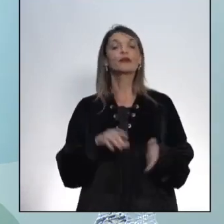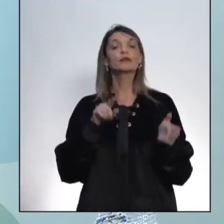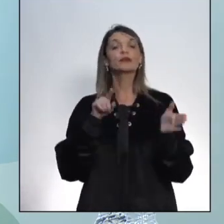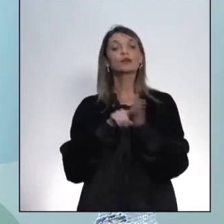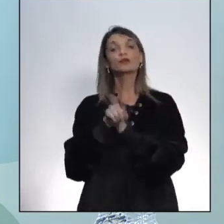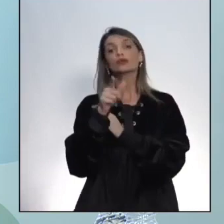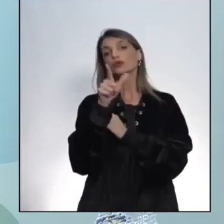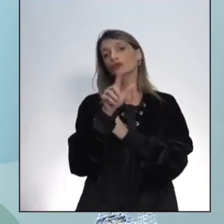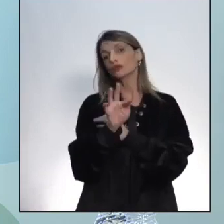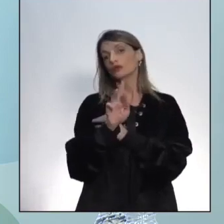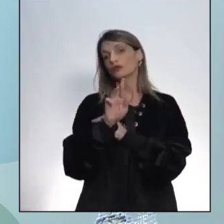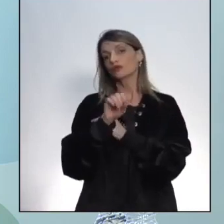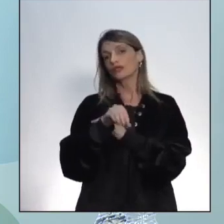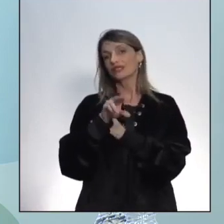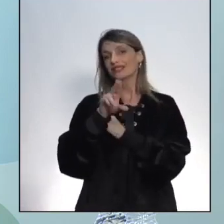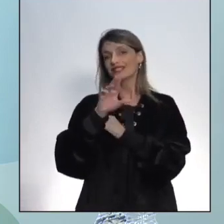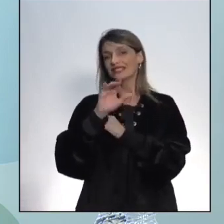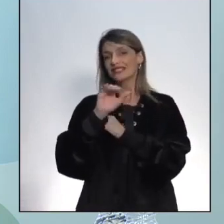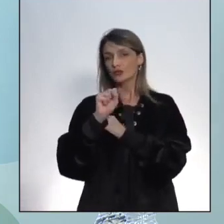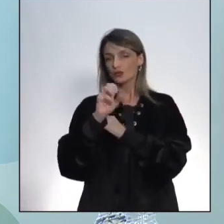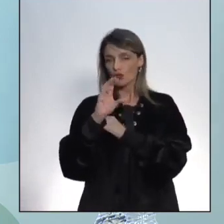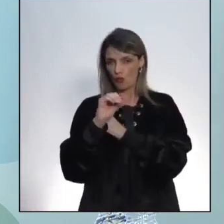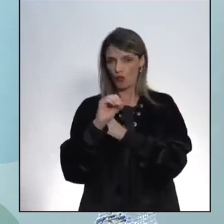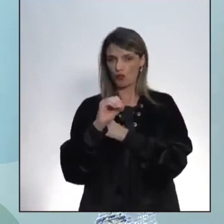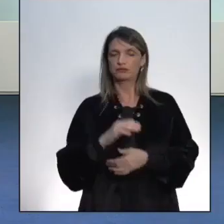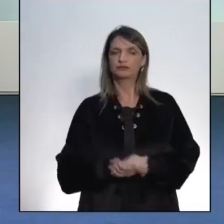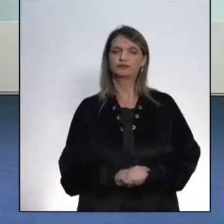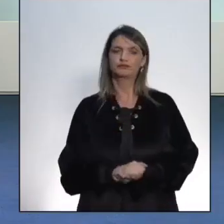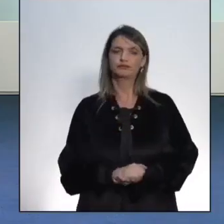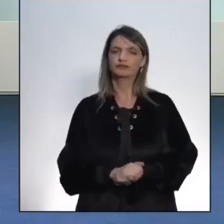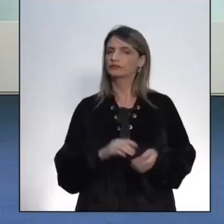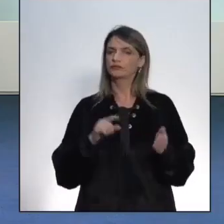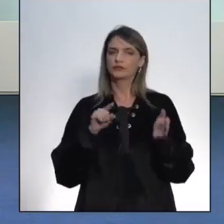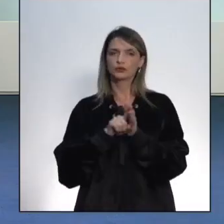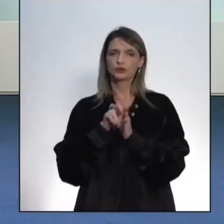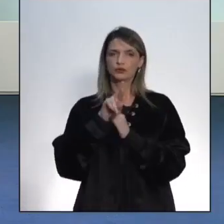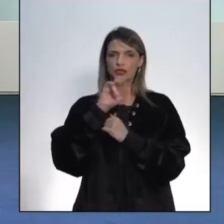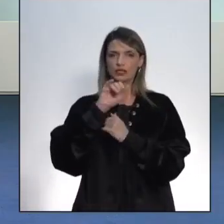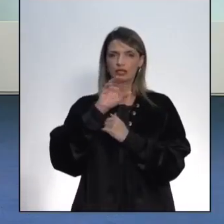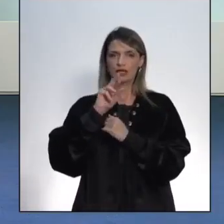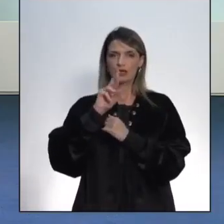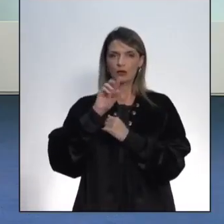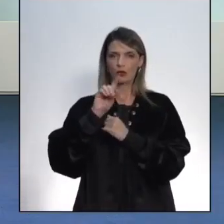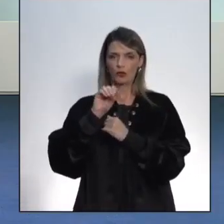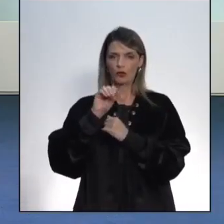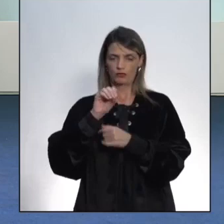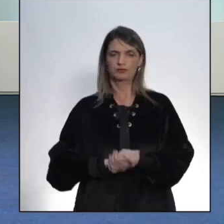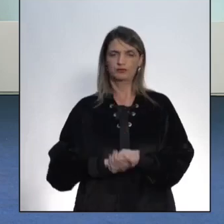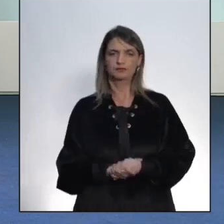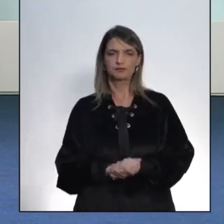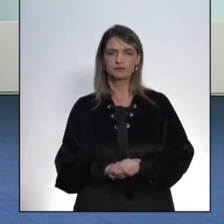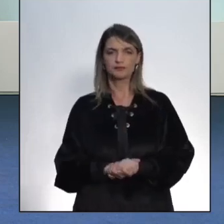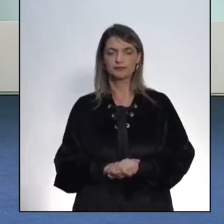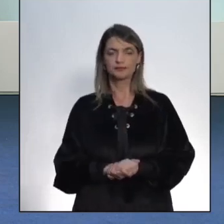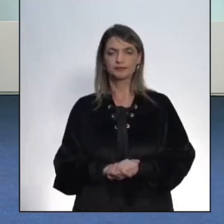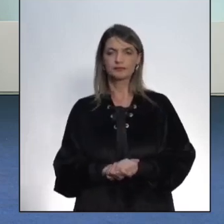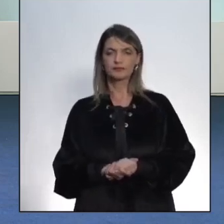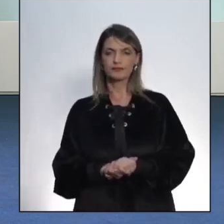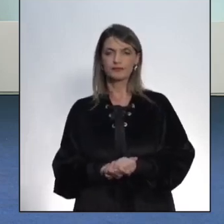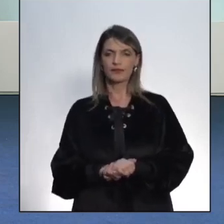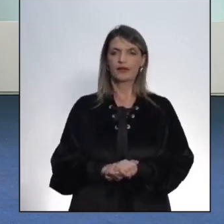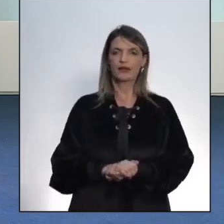com o Francisco. Chico, chegou uma pergunta aqui do Ricardo que diz o seguinte: